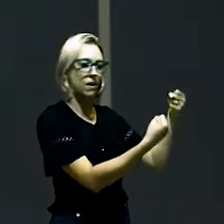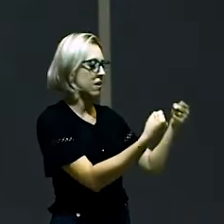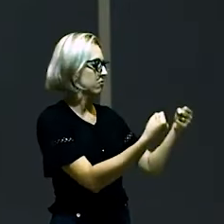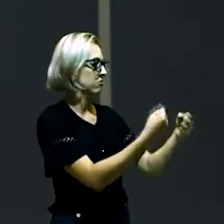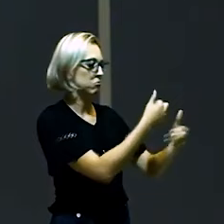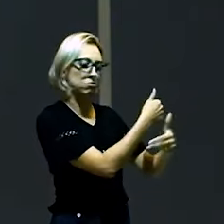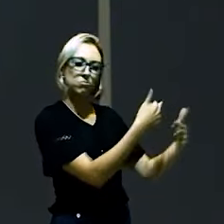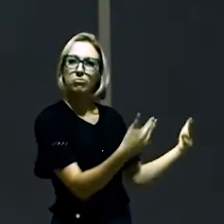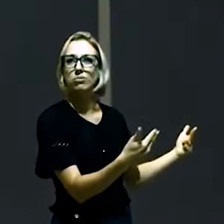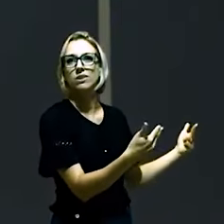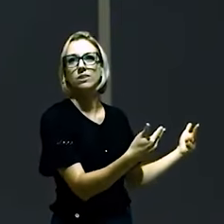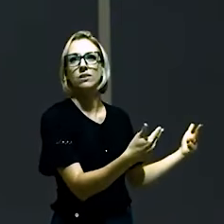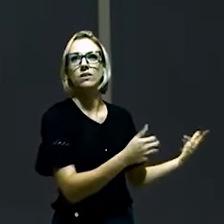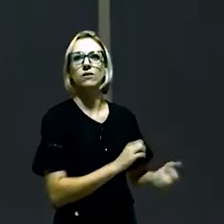pessoais.